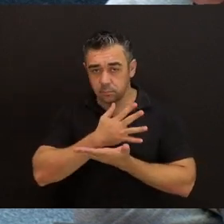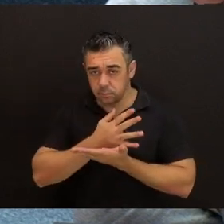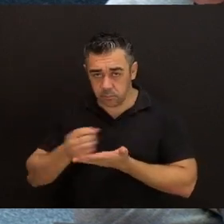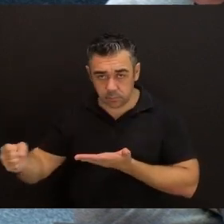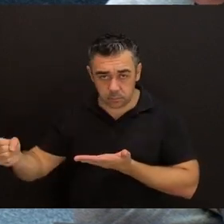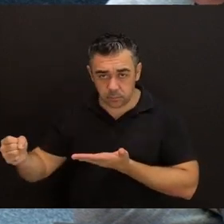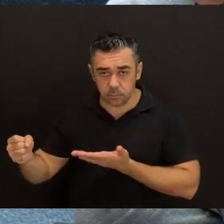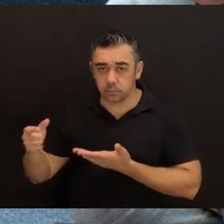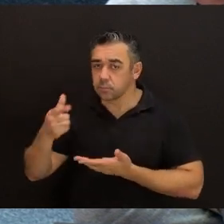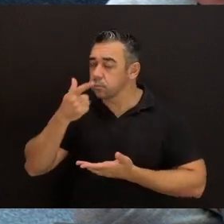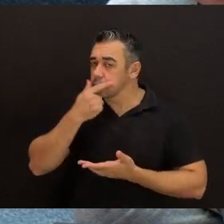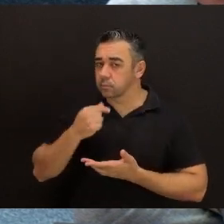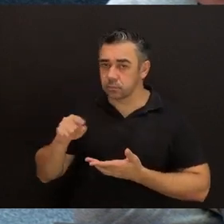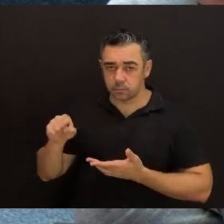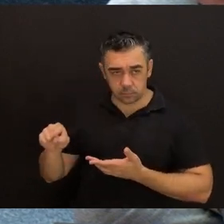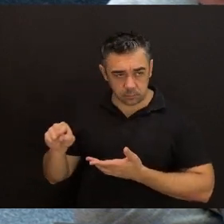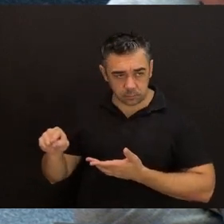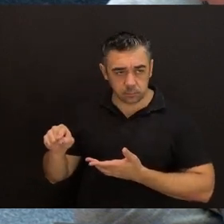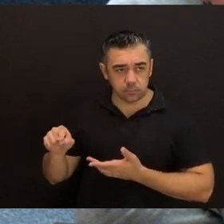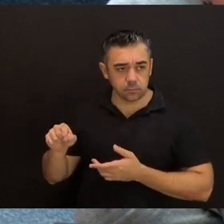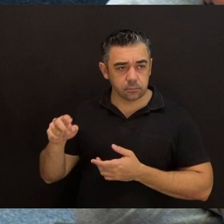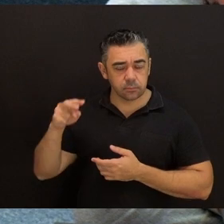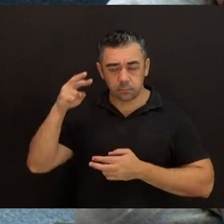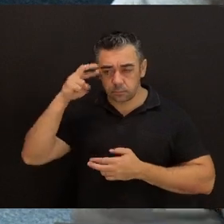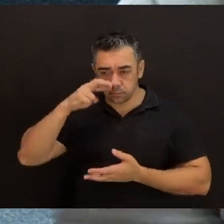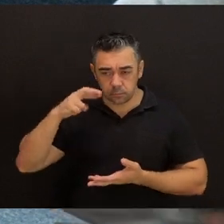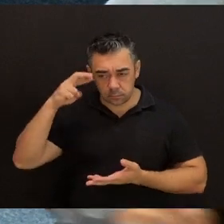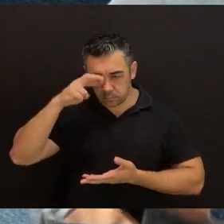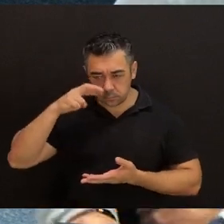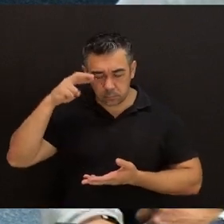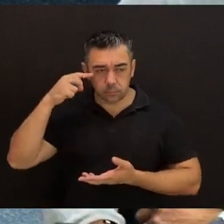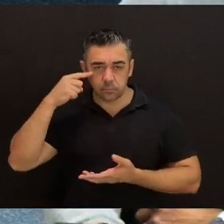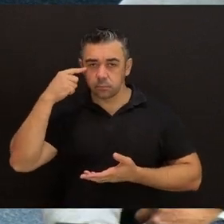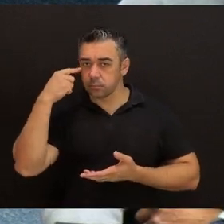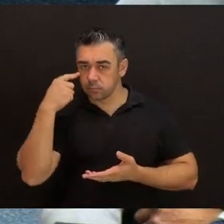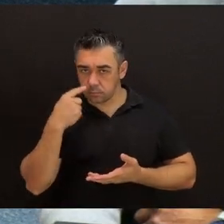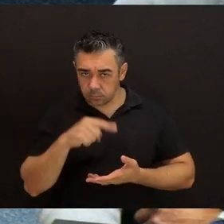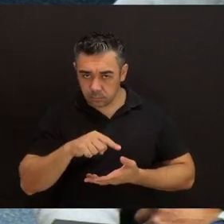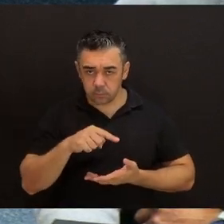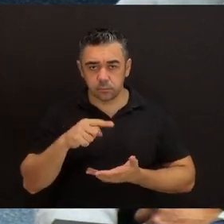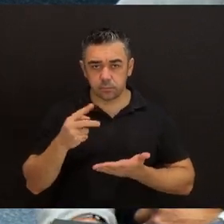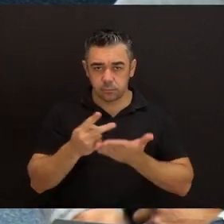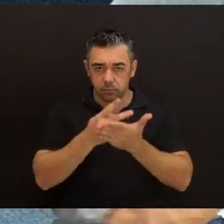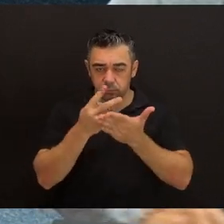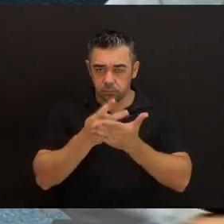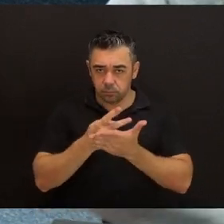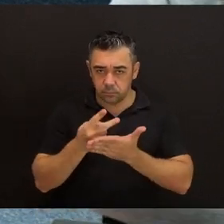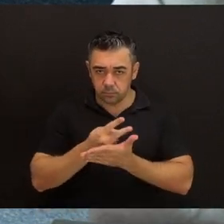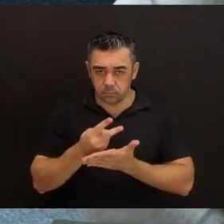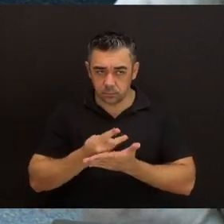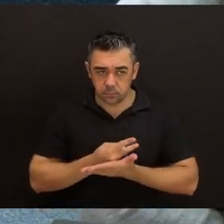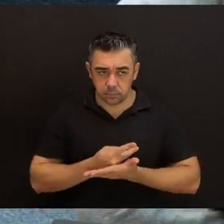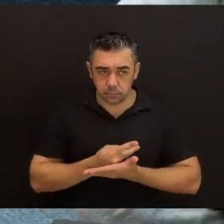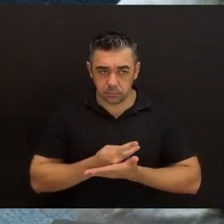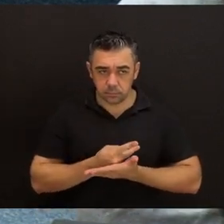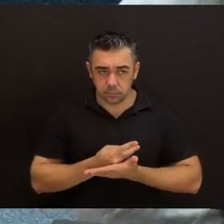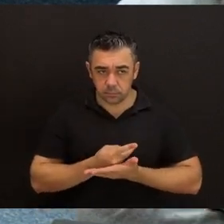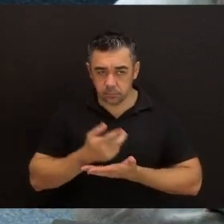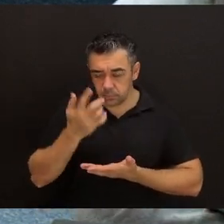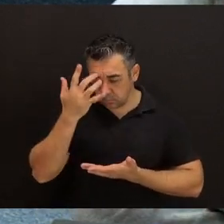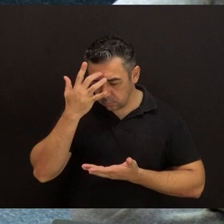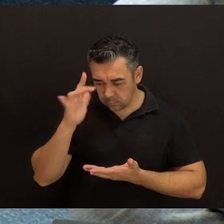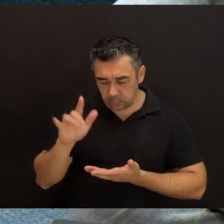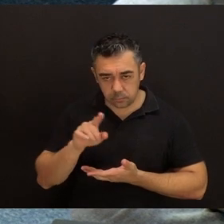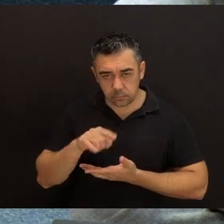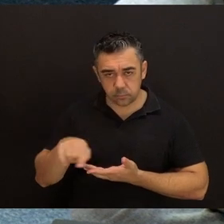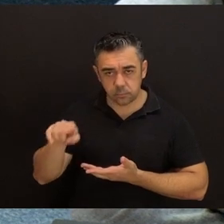servidor do qual os senhores foram fiscalizar e verificaram lá as irregularidades né não sei se